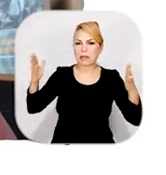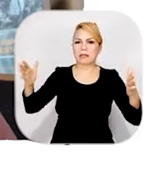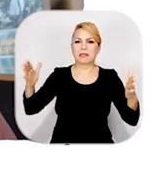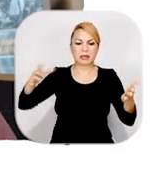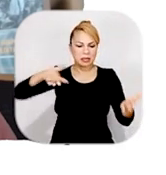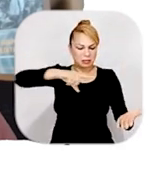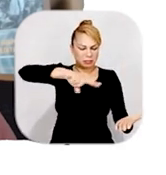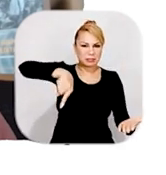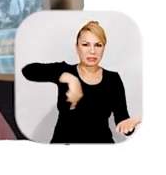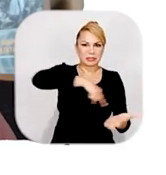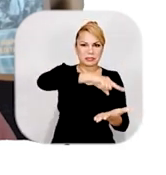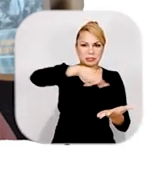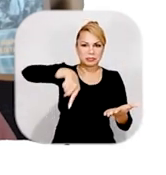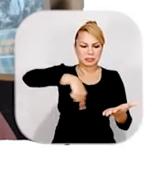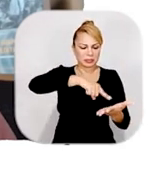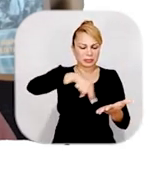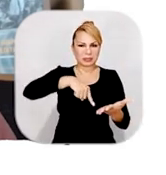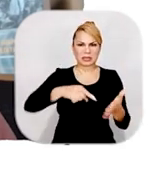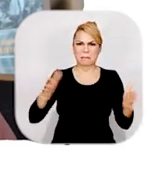caixas de rolas de cera,